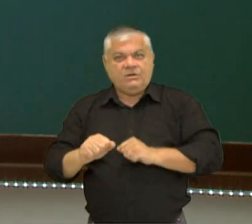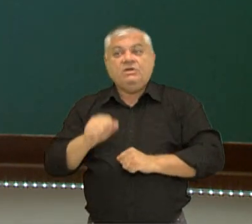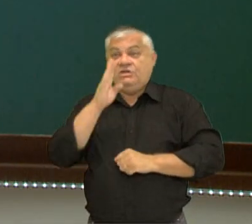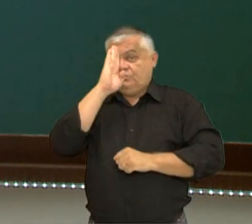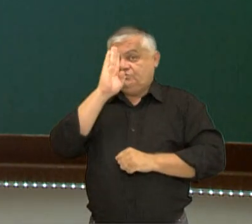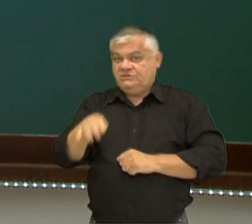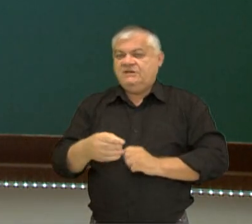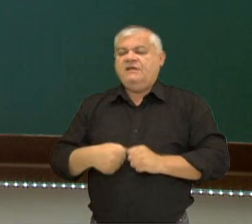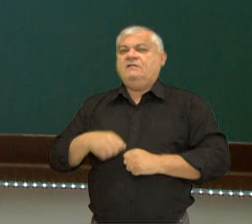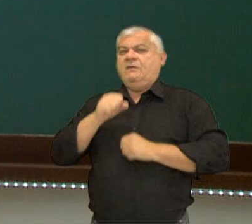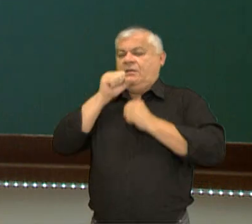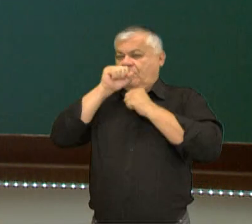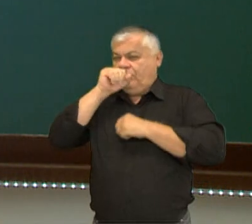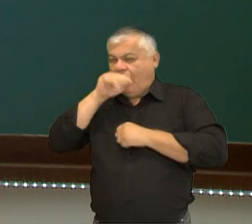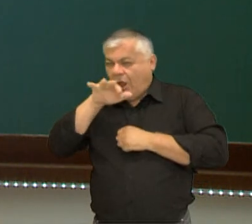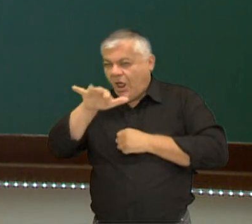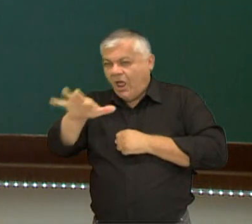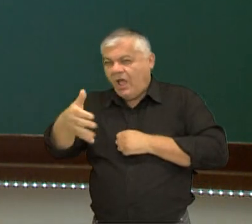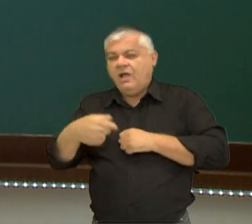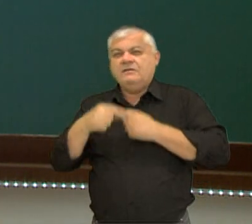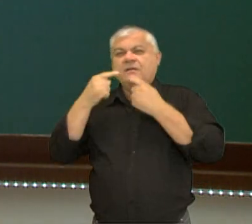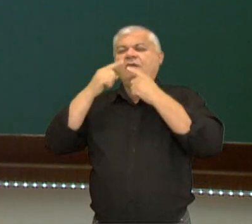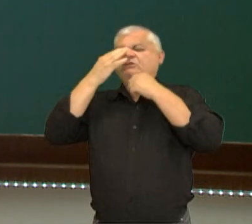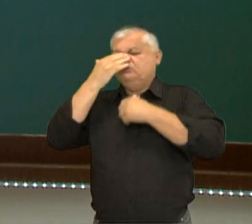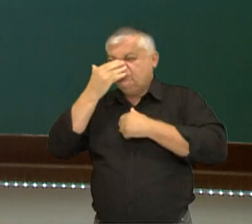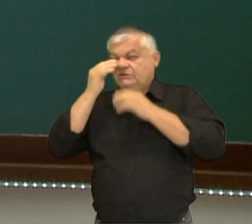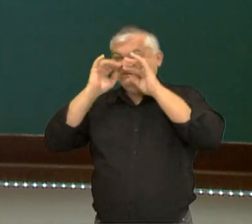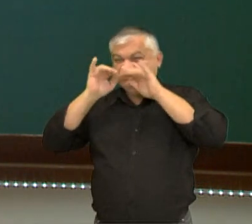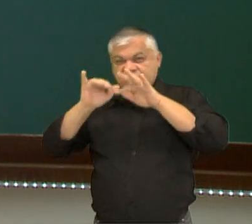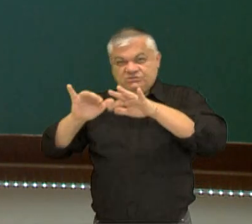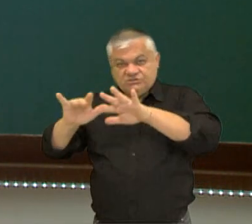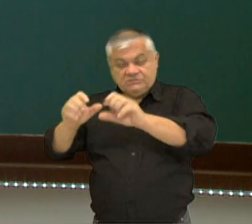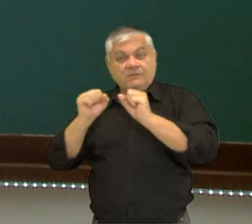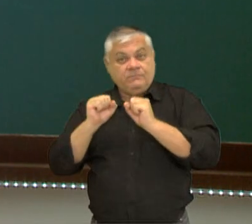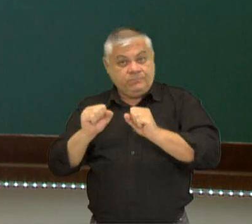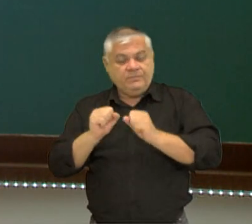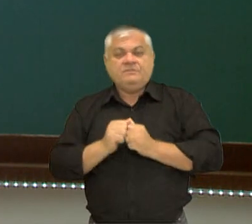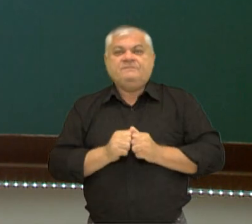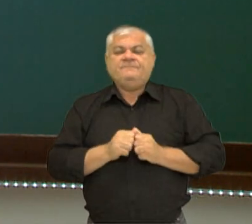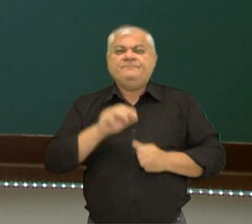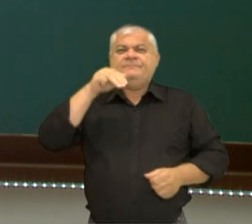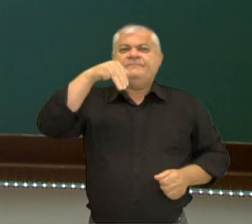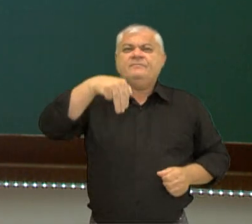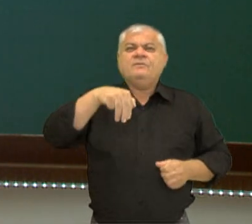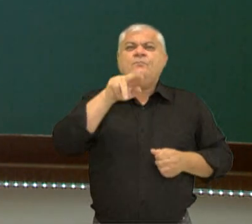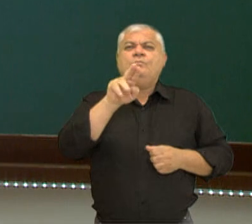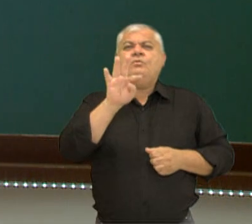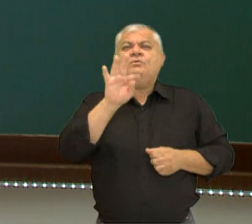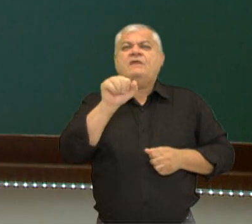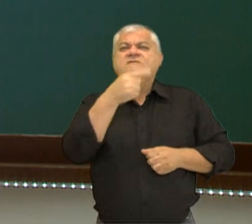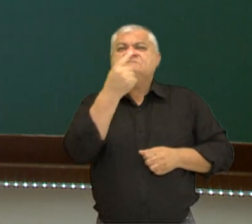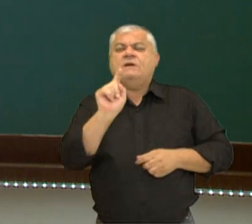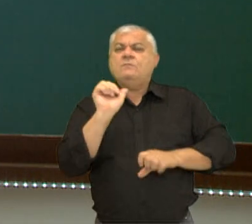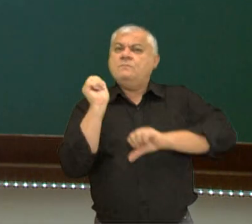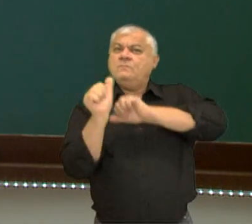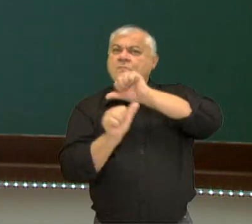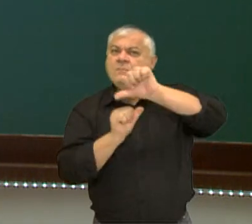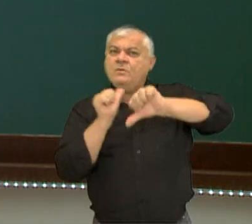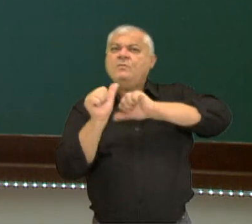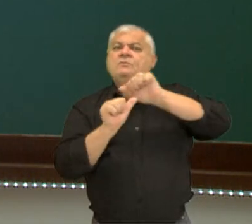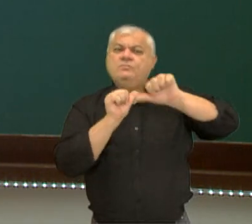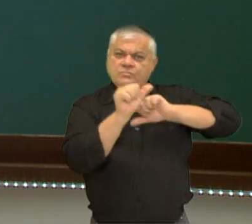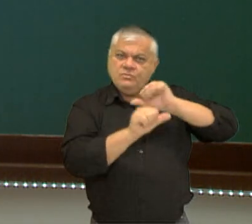ou indireta, no contato com infectados. Mutações é uma outra característica, uma outra habilidade